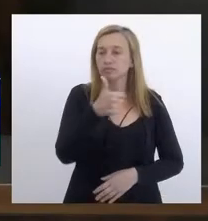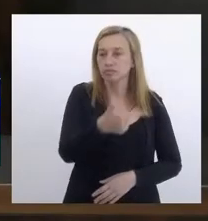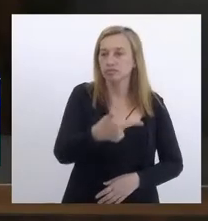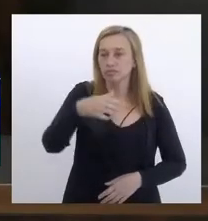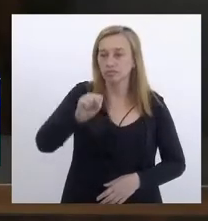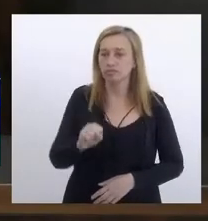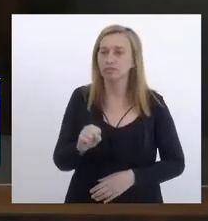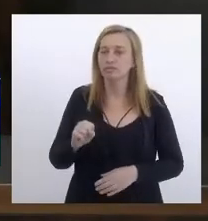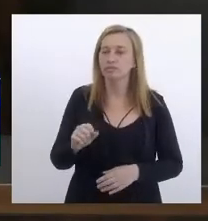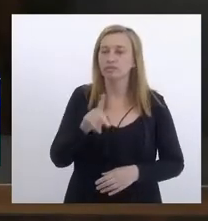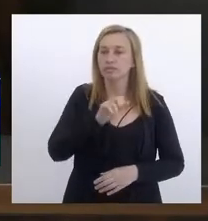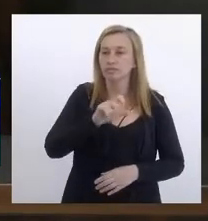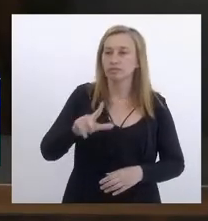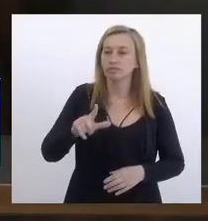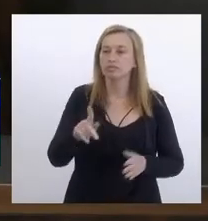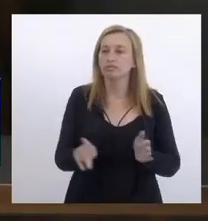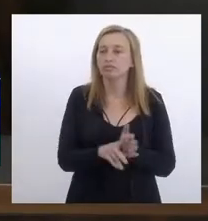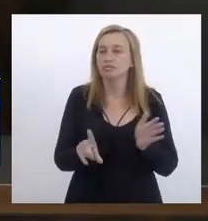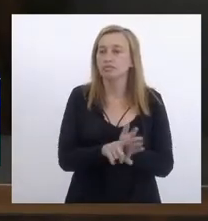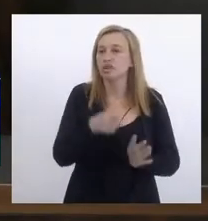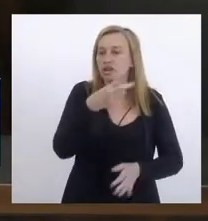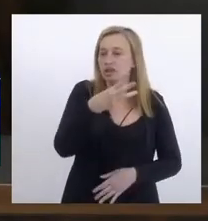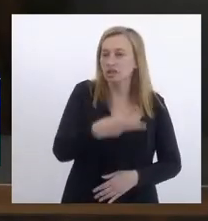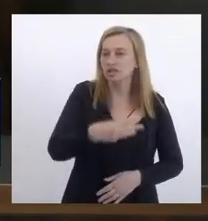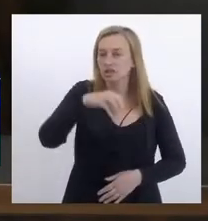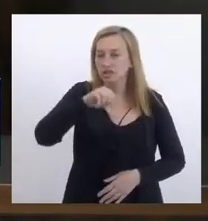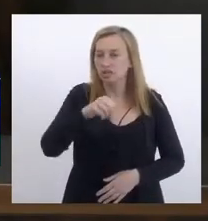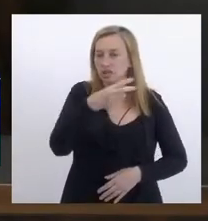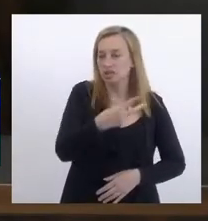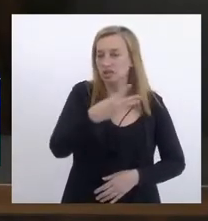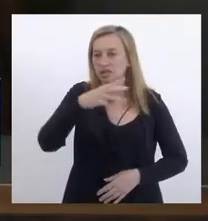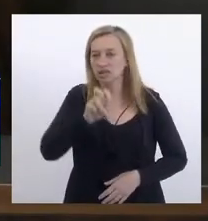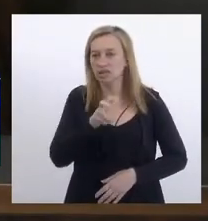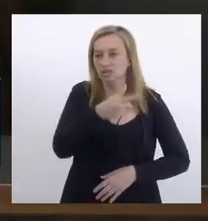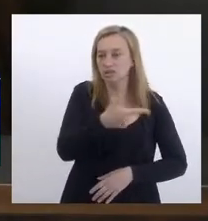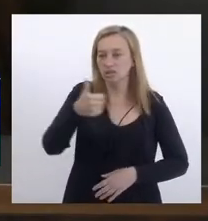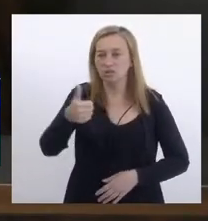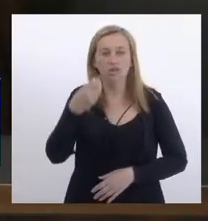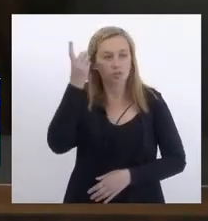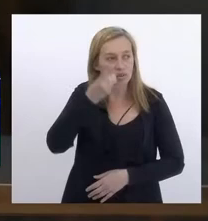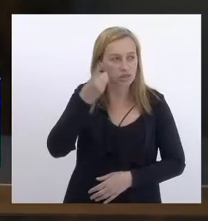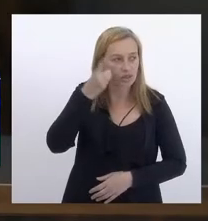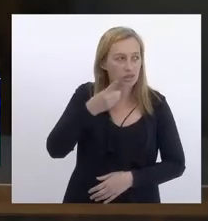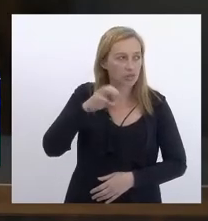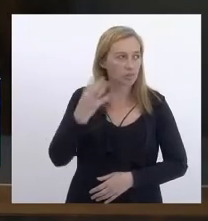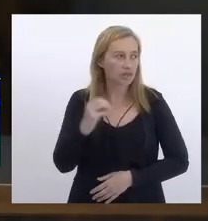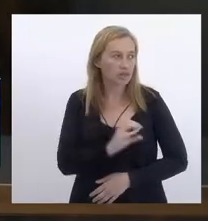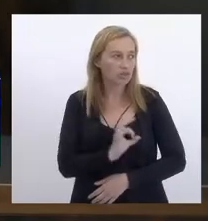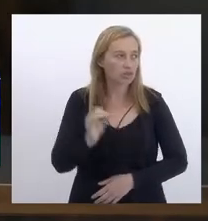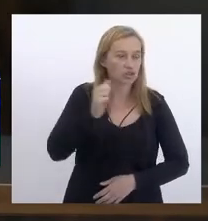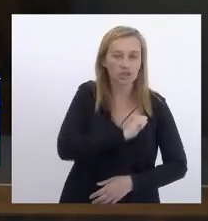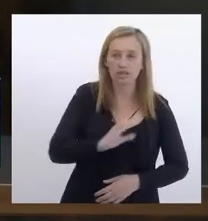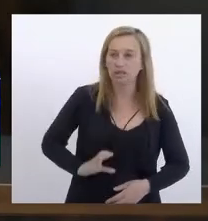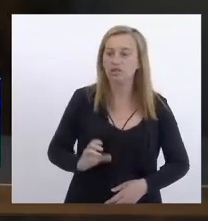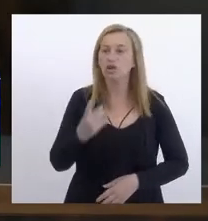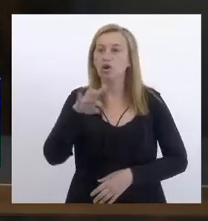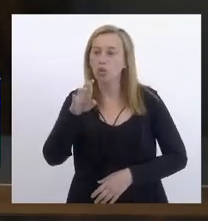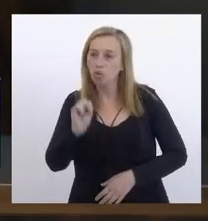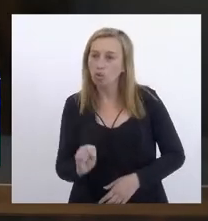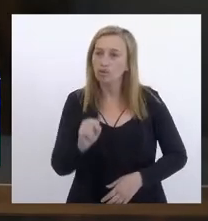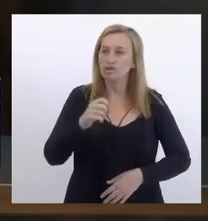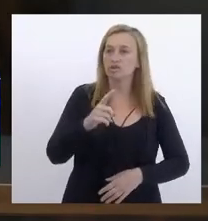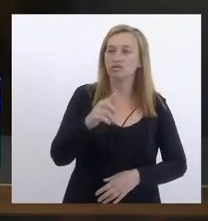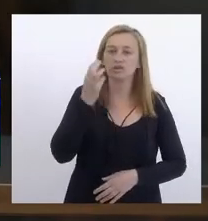pauta, veto parcial aposto ao projeto de lei 3935 de 21, de autoria dos deputados Marta Rocha, André Siliano, Rubens Montempo e